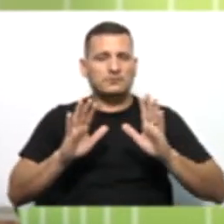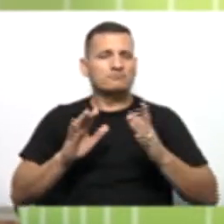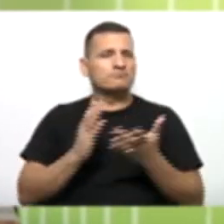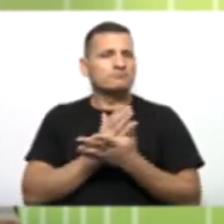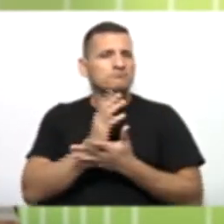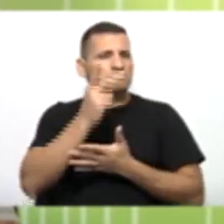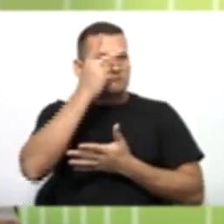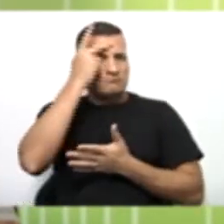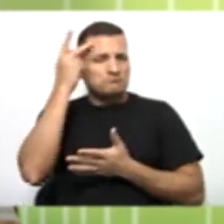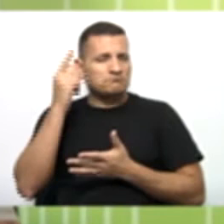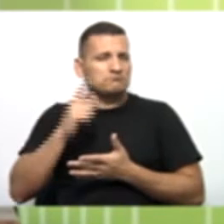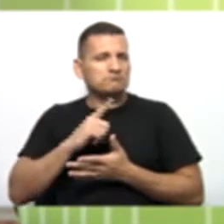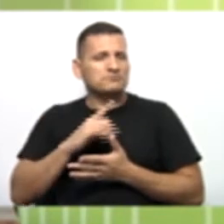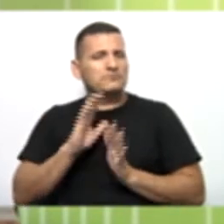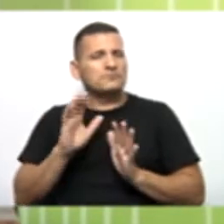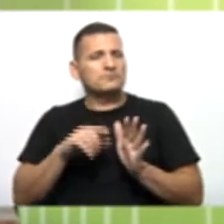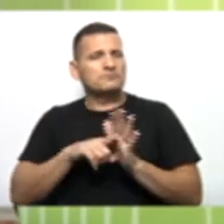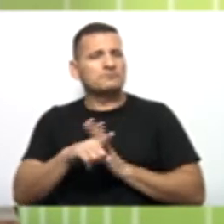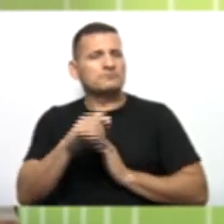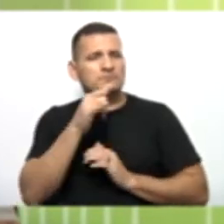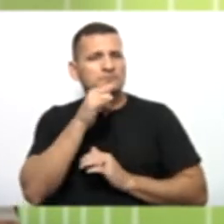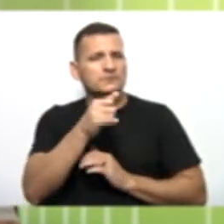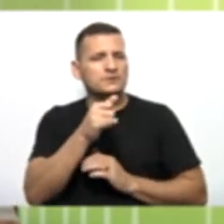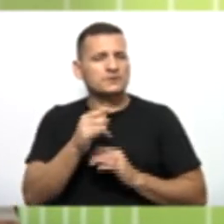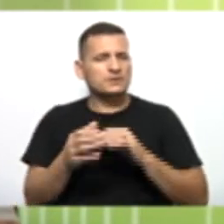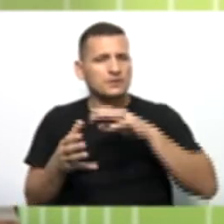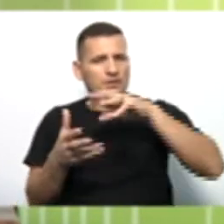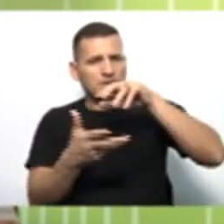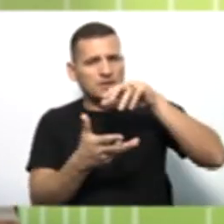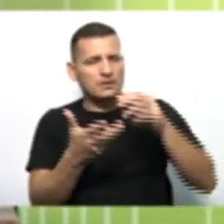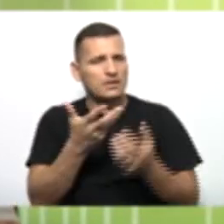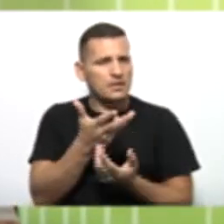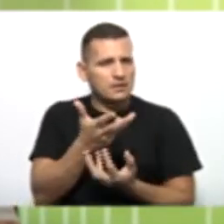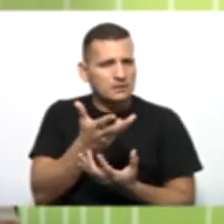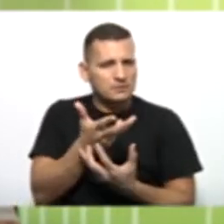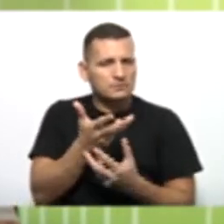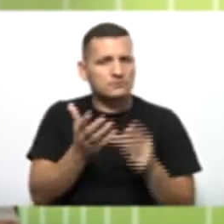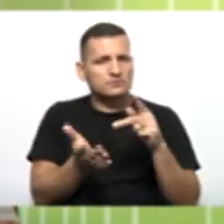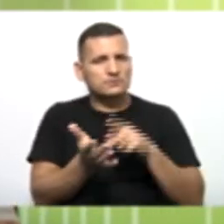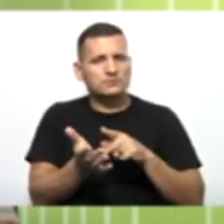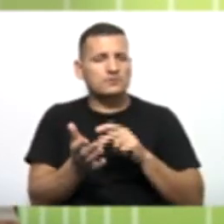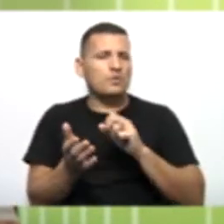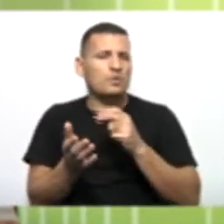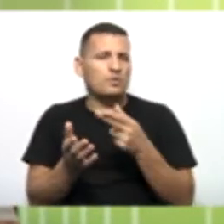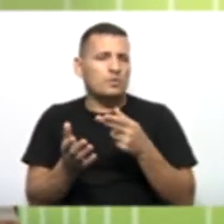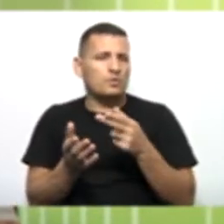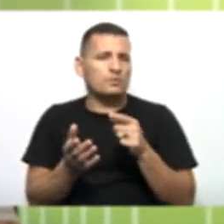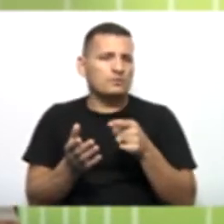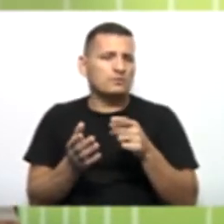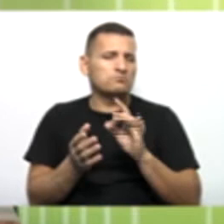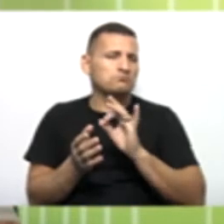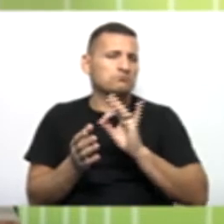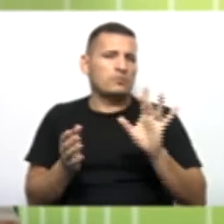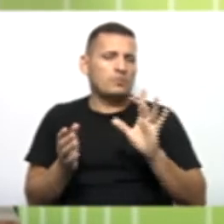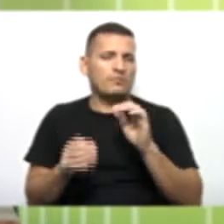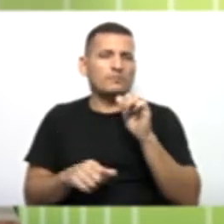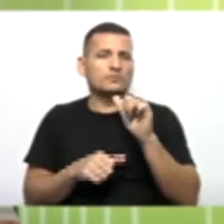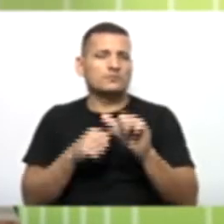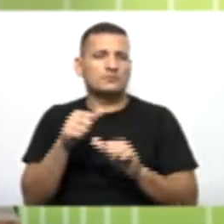que questiona se a Terra está aquecendo mesmo ou se isso é apenas uma mudança